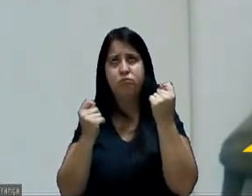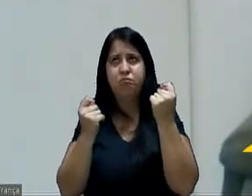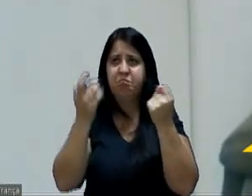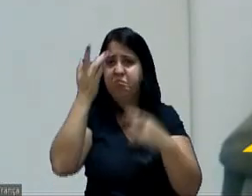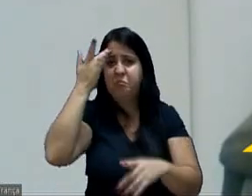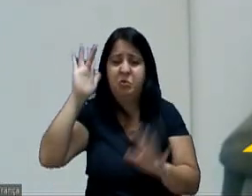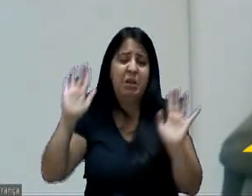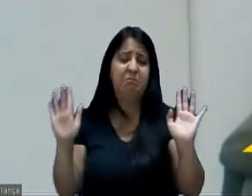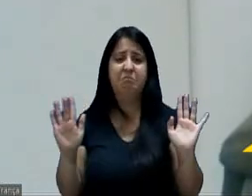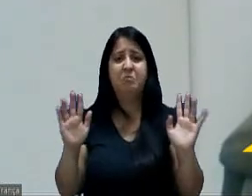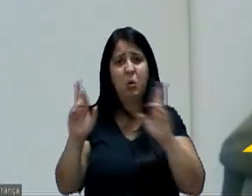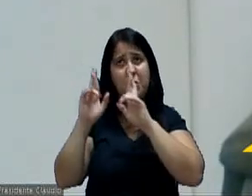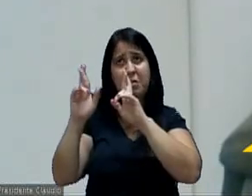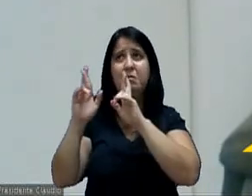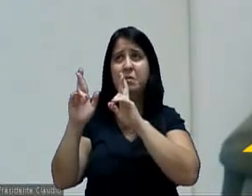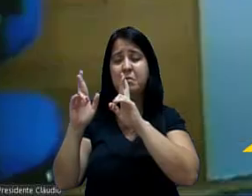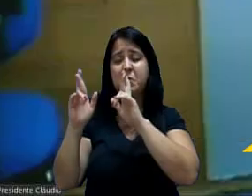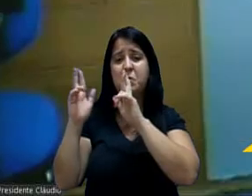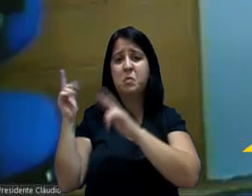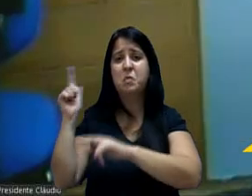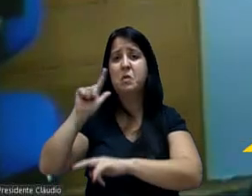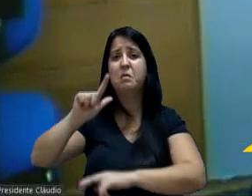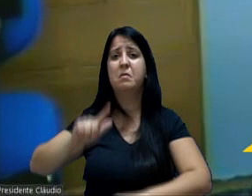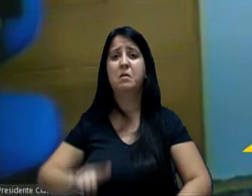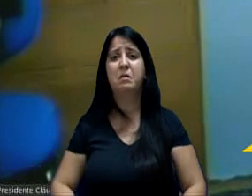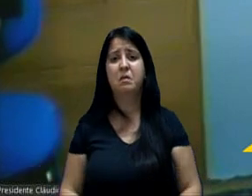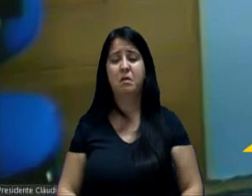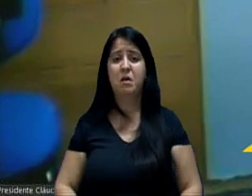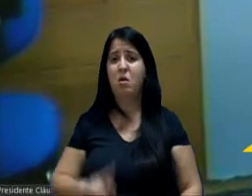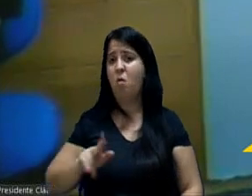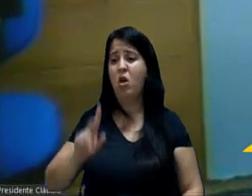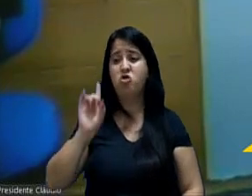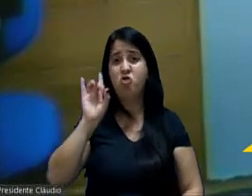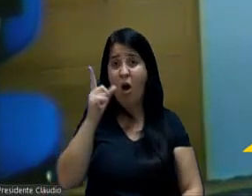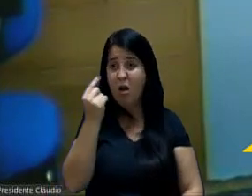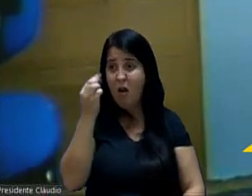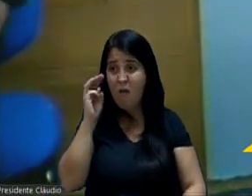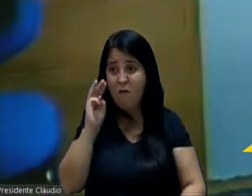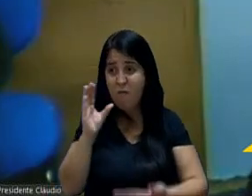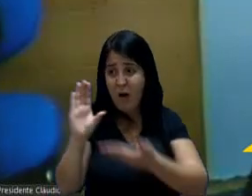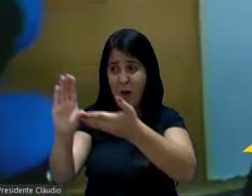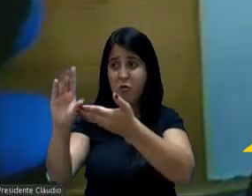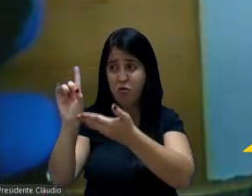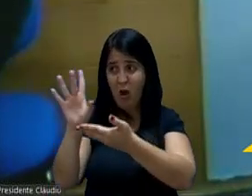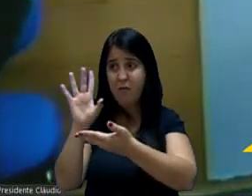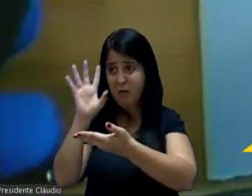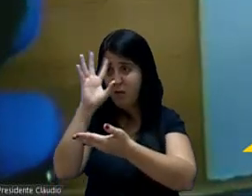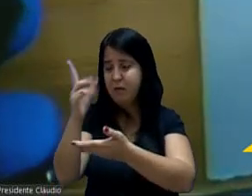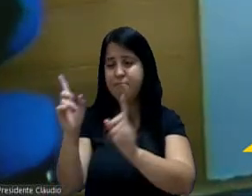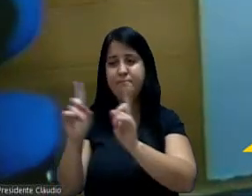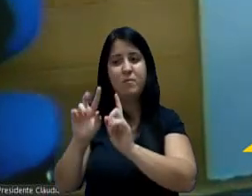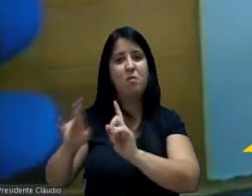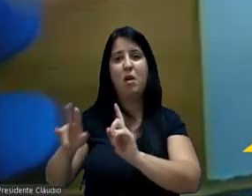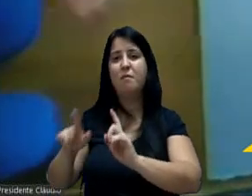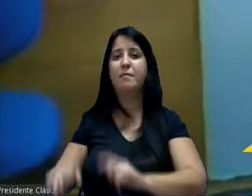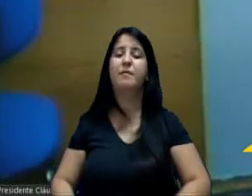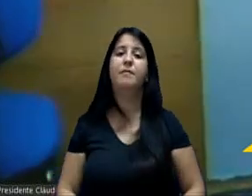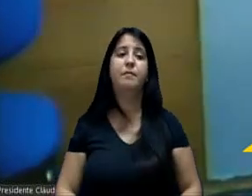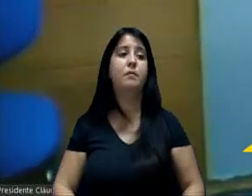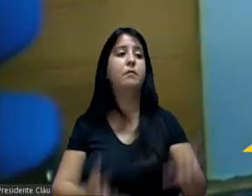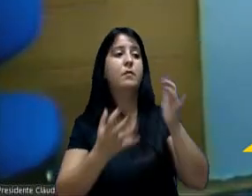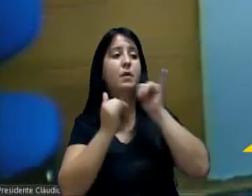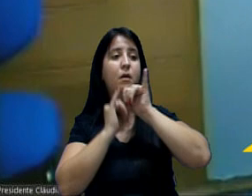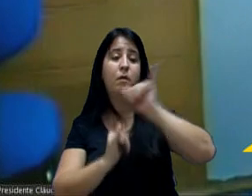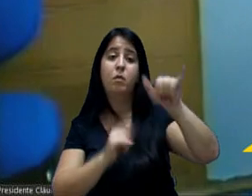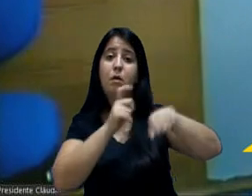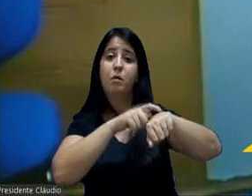lá de onde. Vereador, não é só essa verba nossa que vai resolver. Eu gostaria de informar o vereador Fausto que o tempo